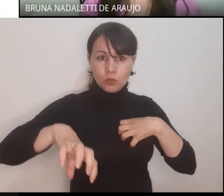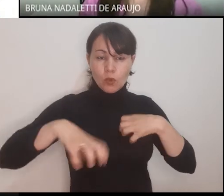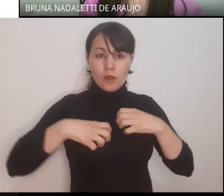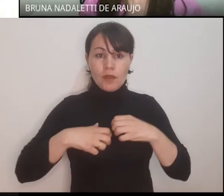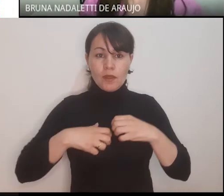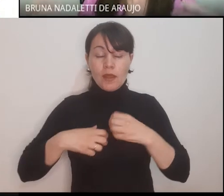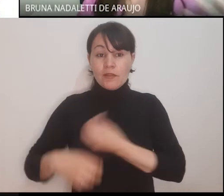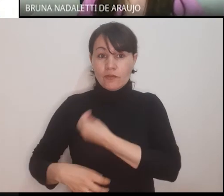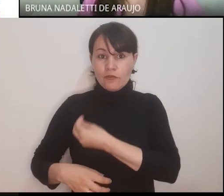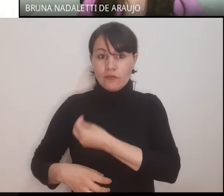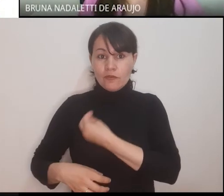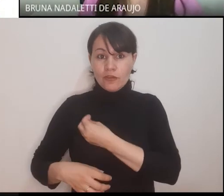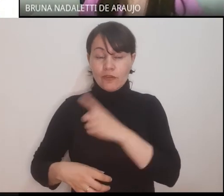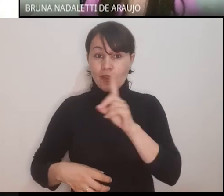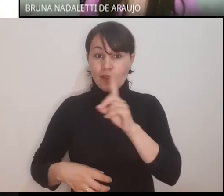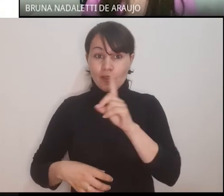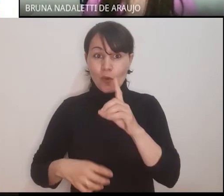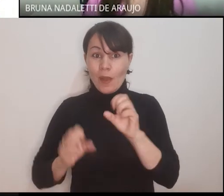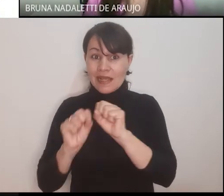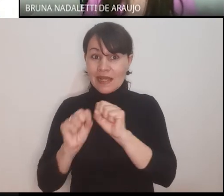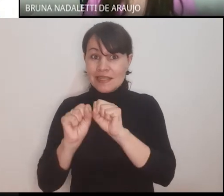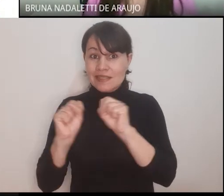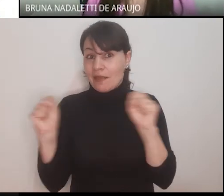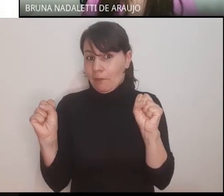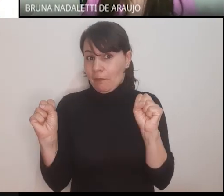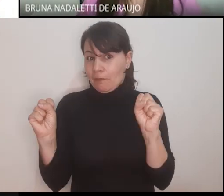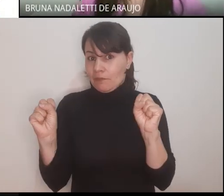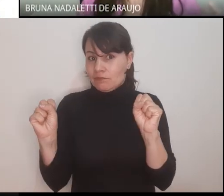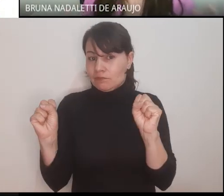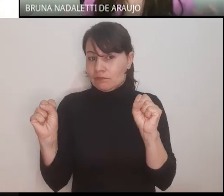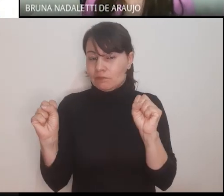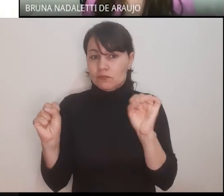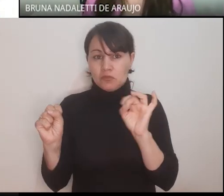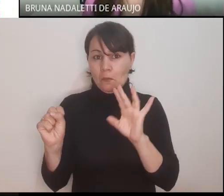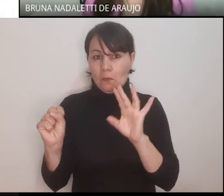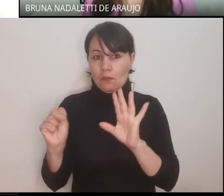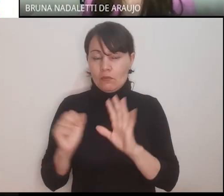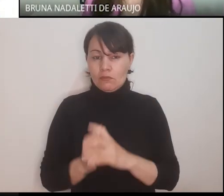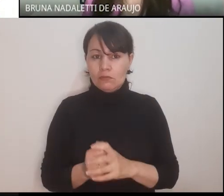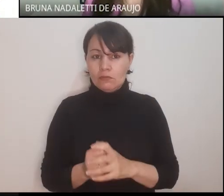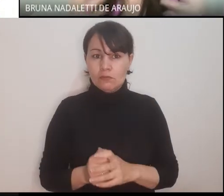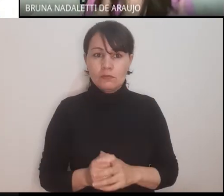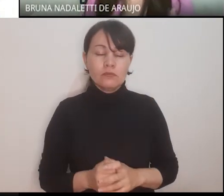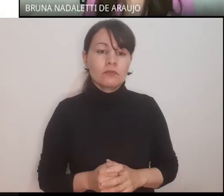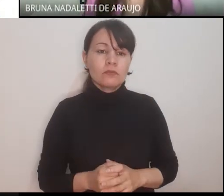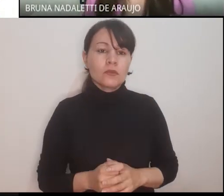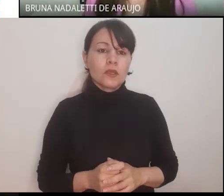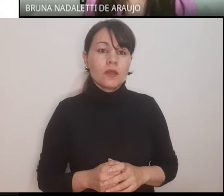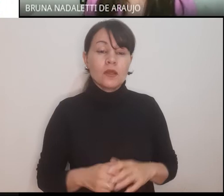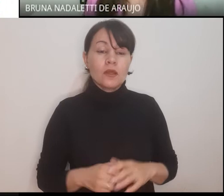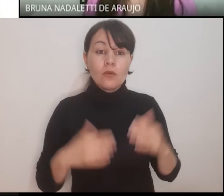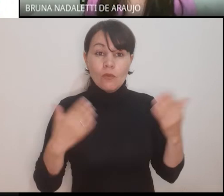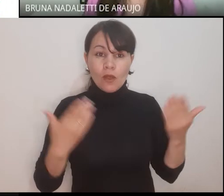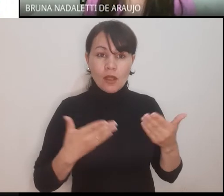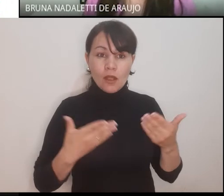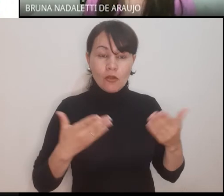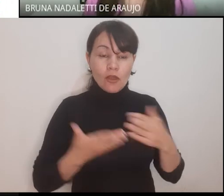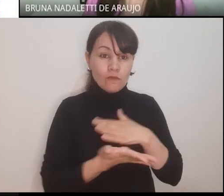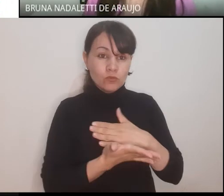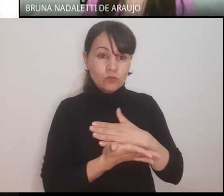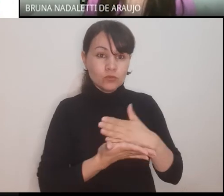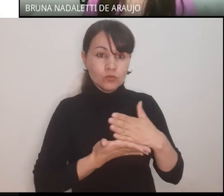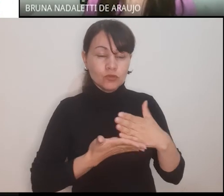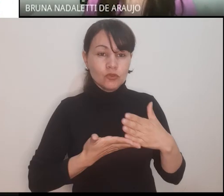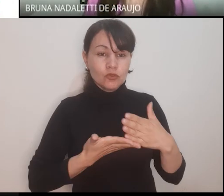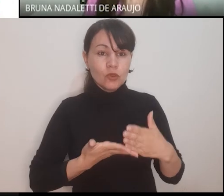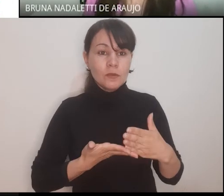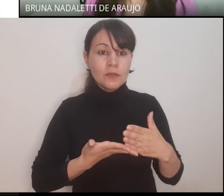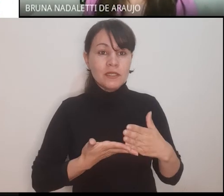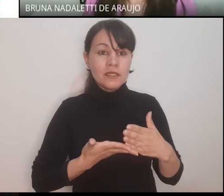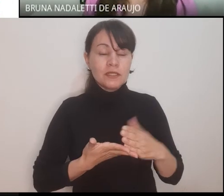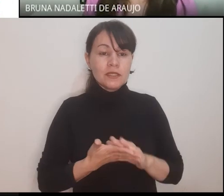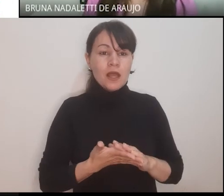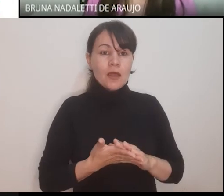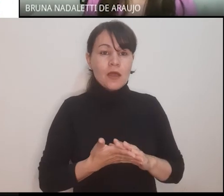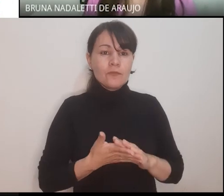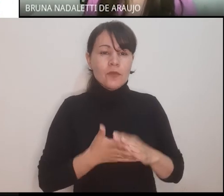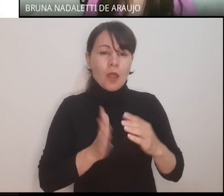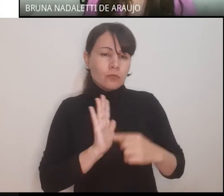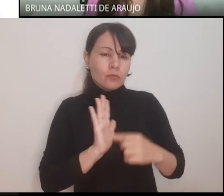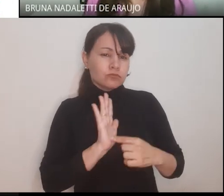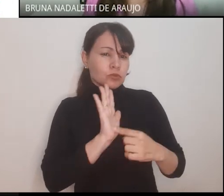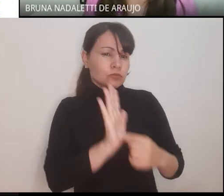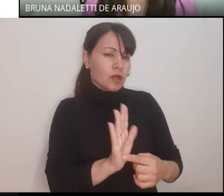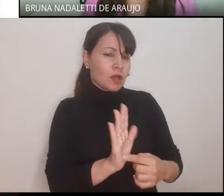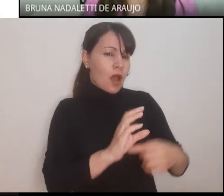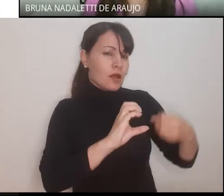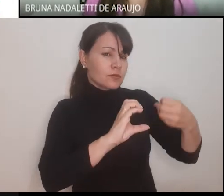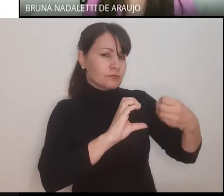é tão simples assim. Pois bem, agora nós vamos começar a delimitar, né,